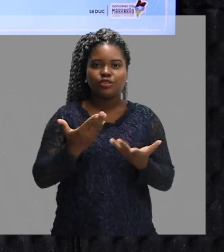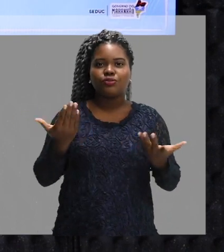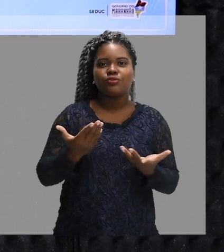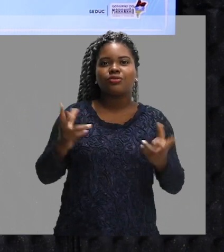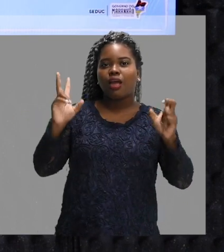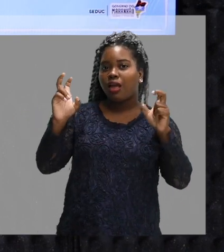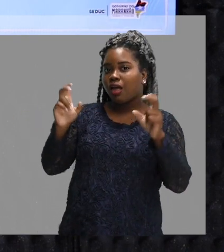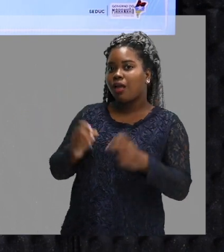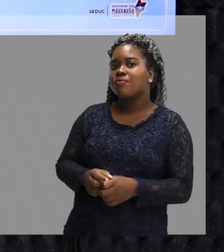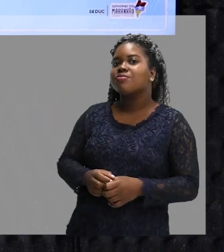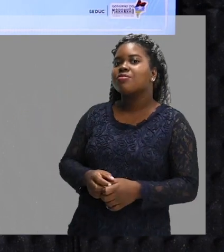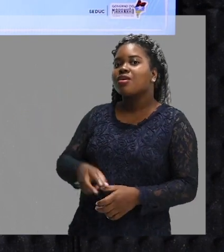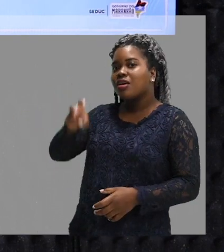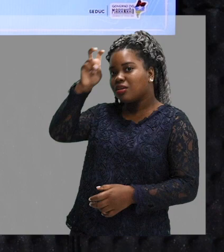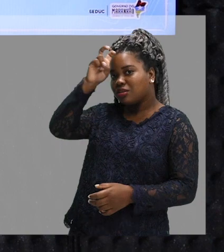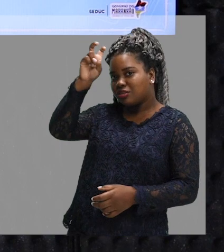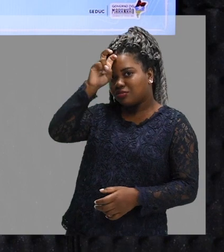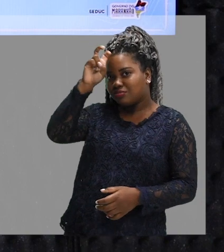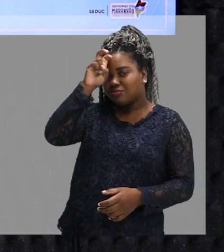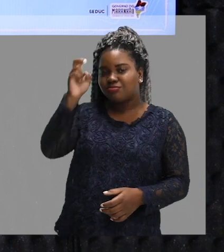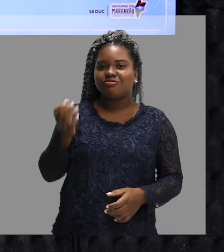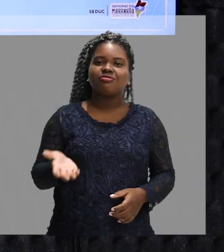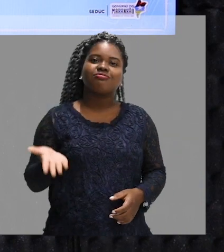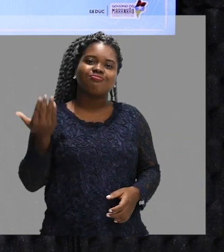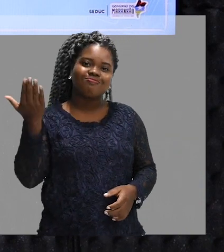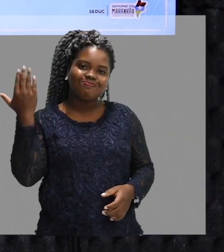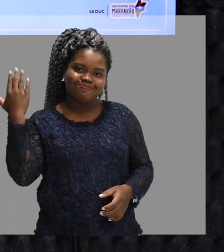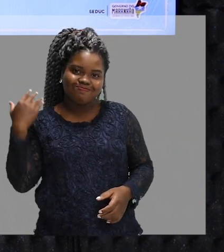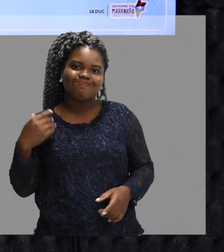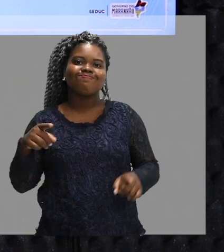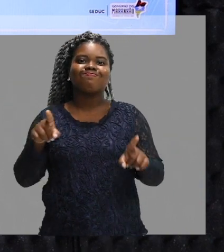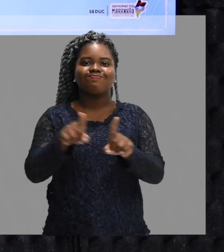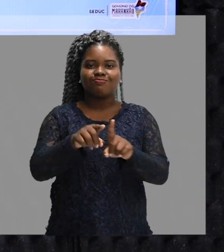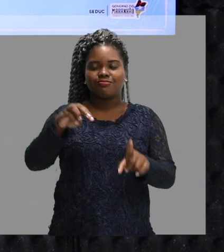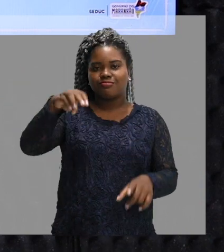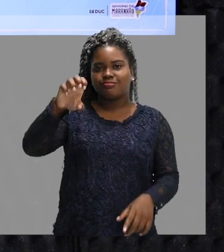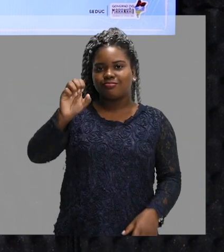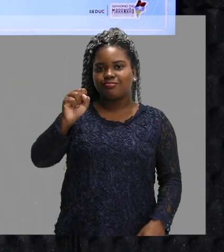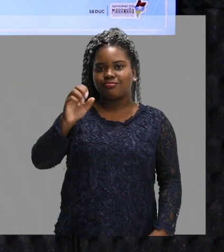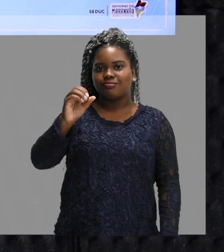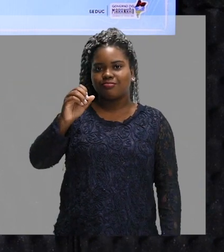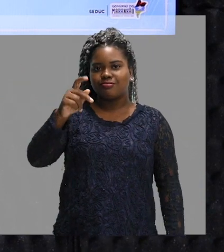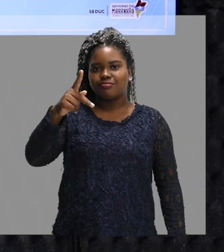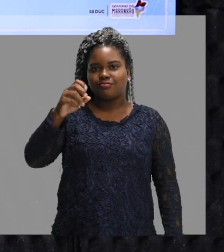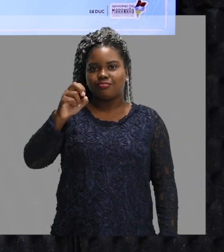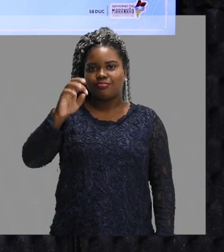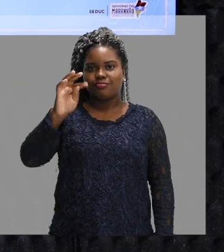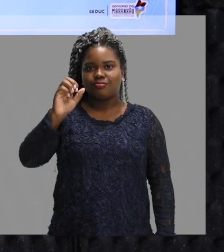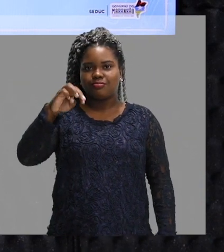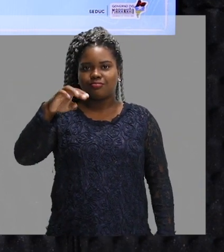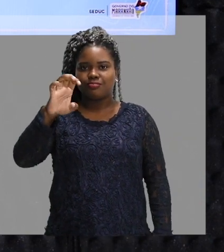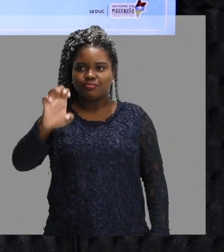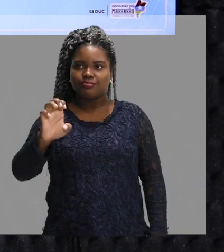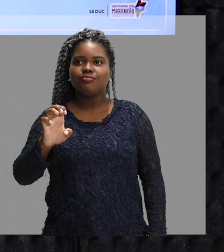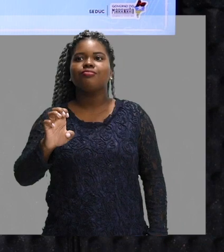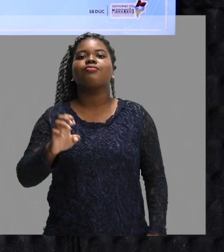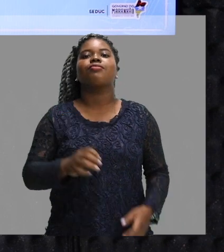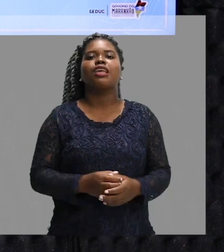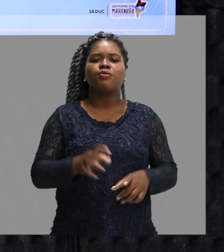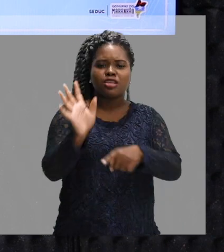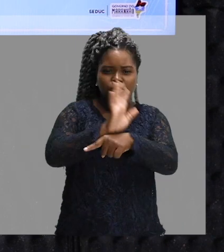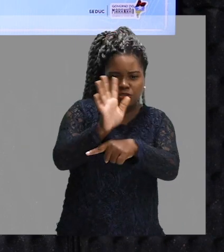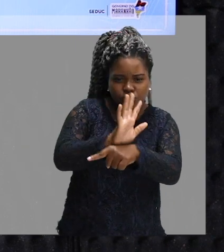né? Para quem já assistiu filmes de múmias e diz assim, professor, aquilo tudo acontece, né? As